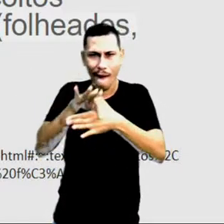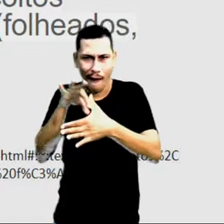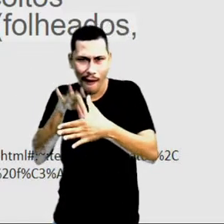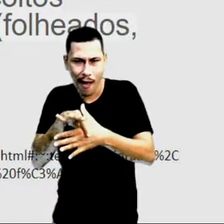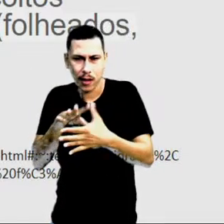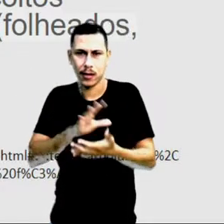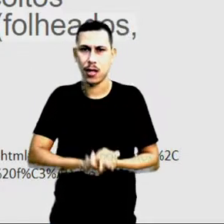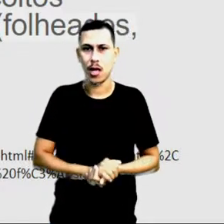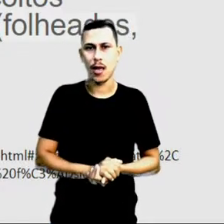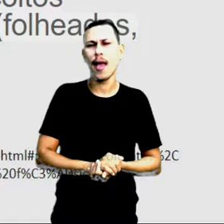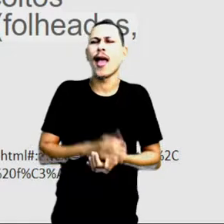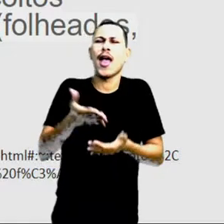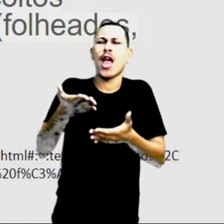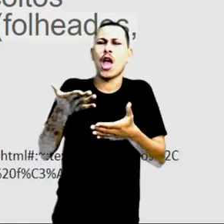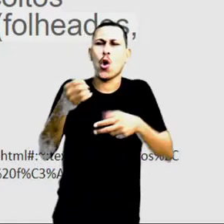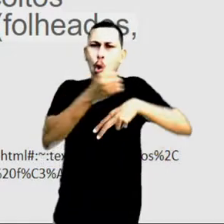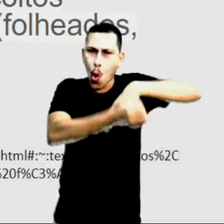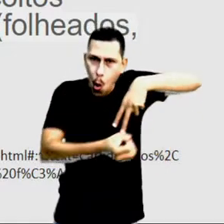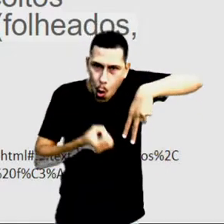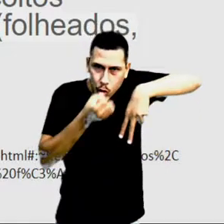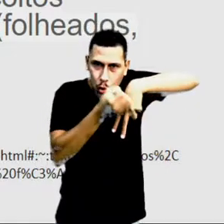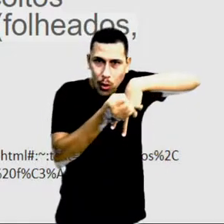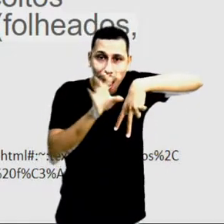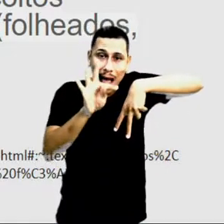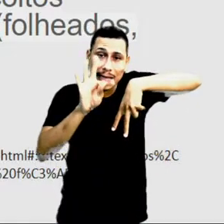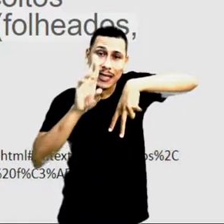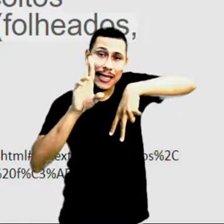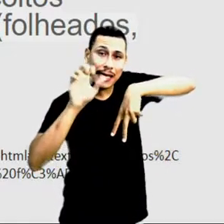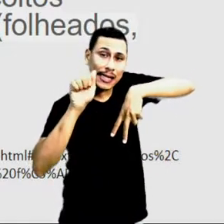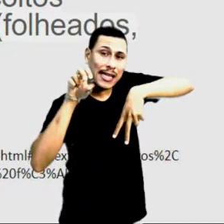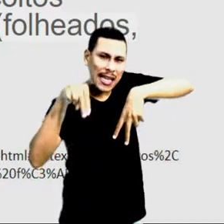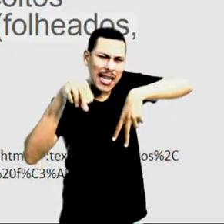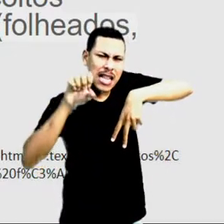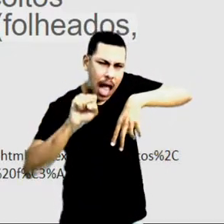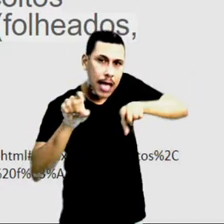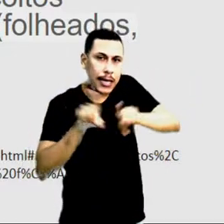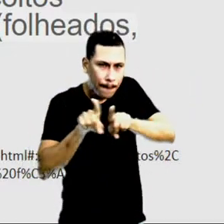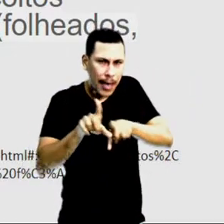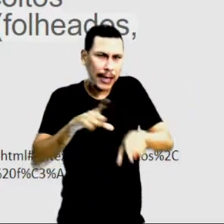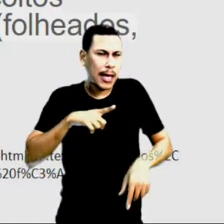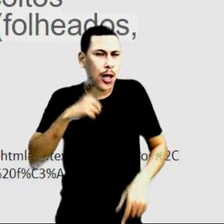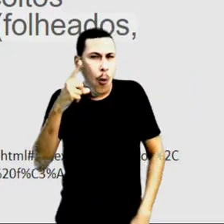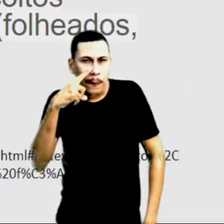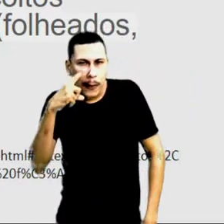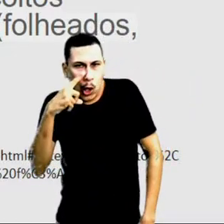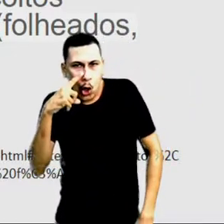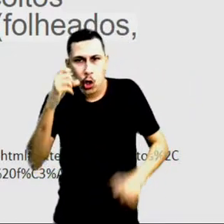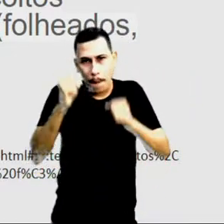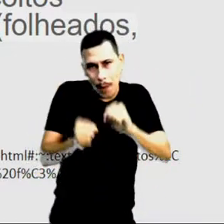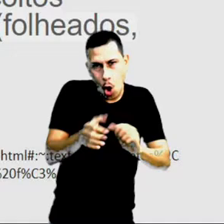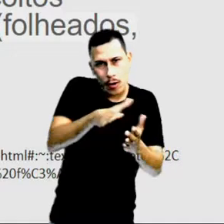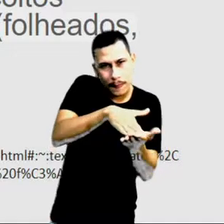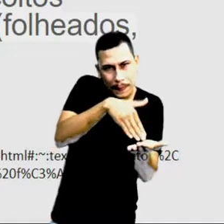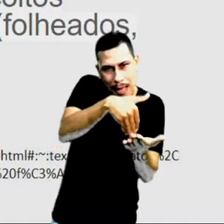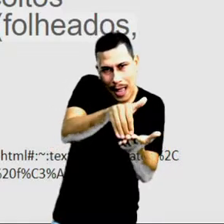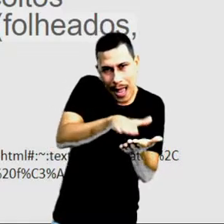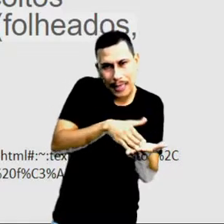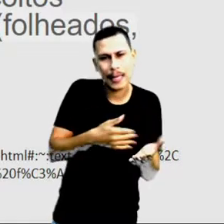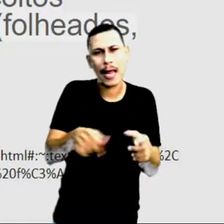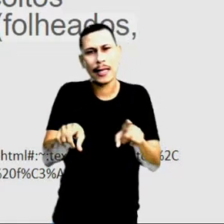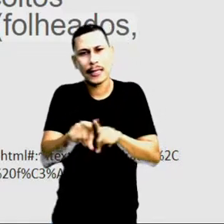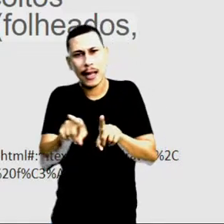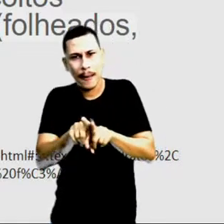as gorduras trans, que a gente vê muito falando nos biscoitos. Ele pode ter, ó, nas margarinas,